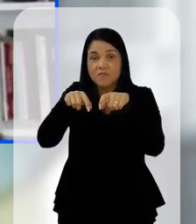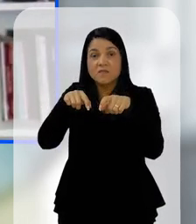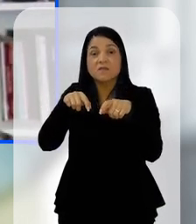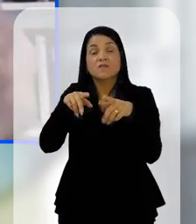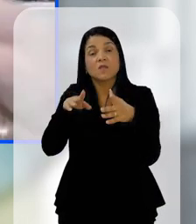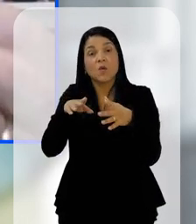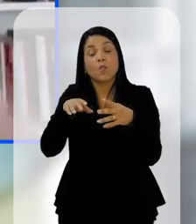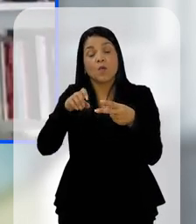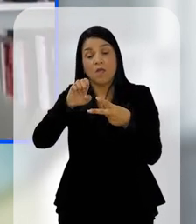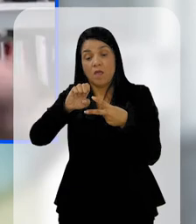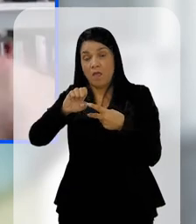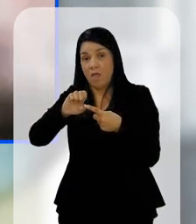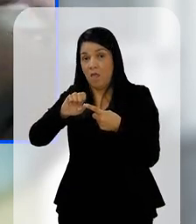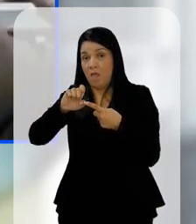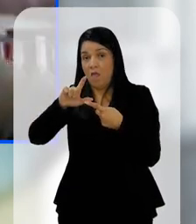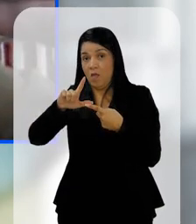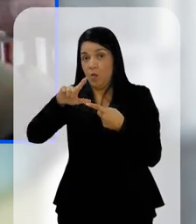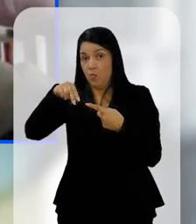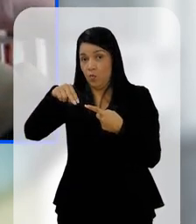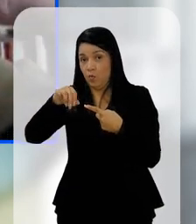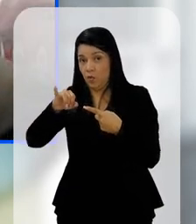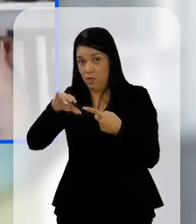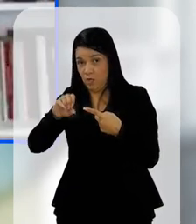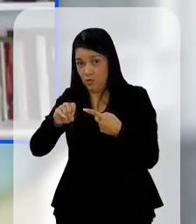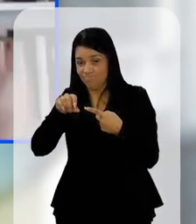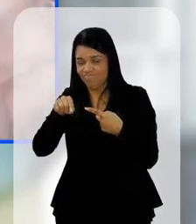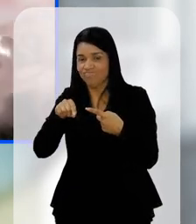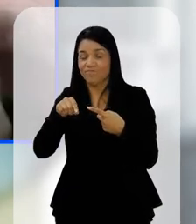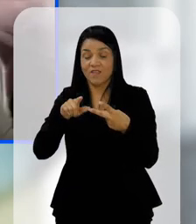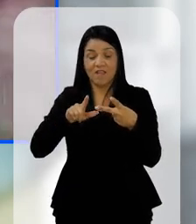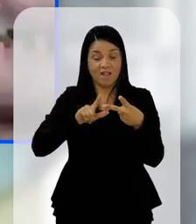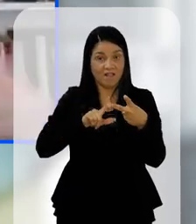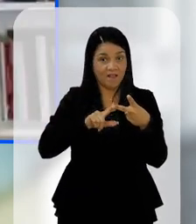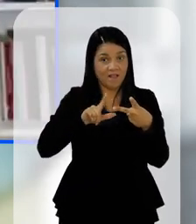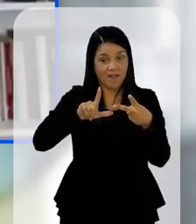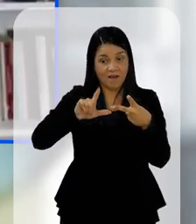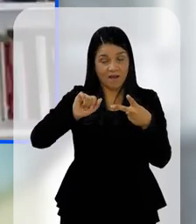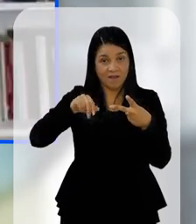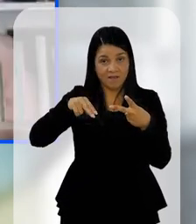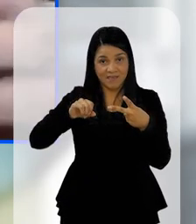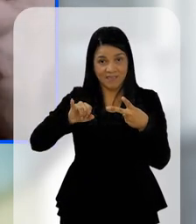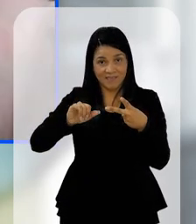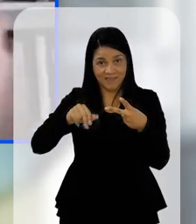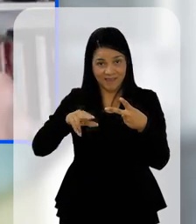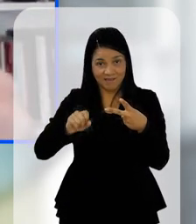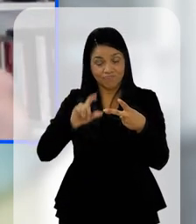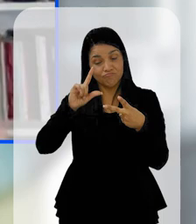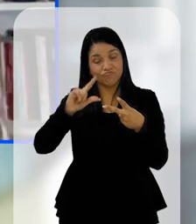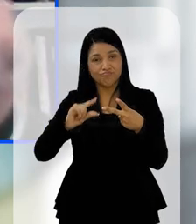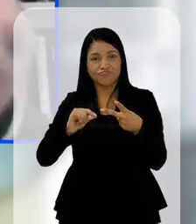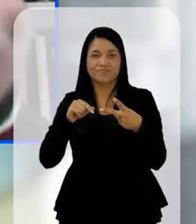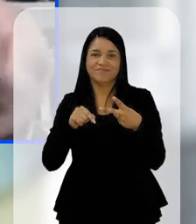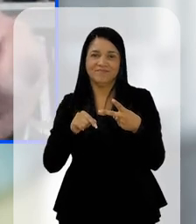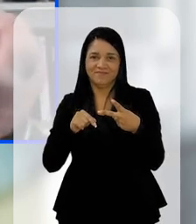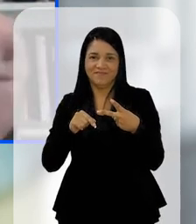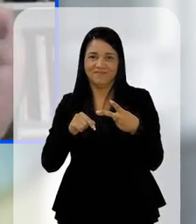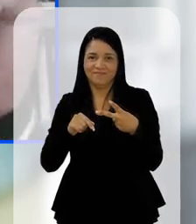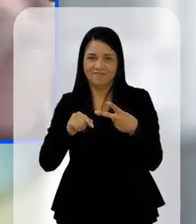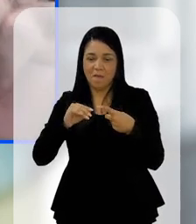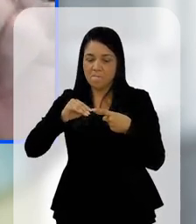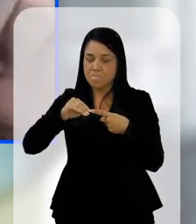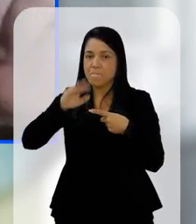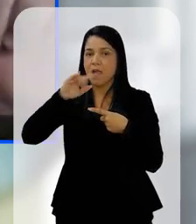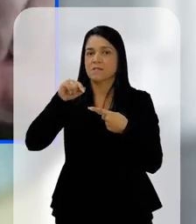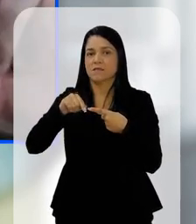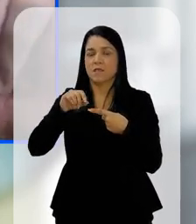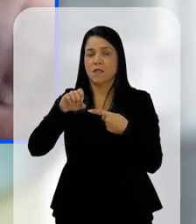Então, em momentos de El Niño, isso é muito mais intenso. Ao passo que em momentos de Laninha, tudo isso é menos intenso. E aí a gente sofre aqui